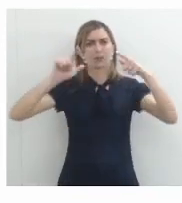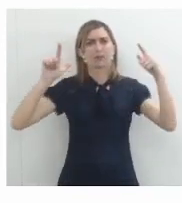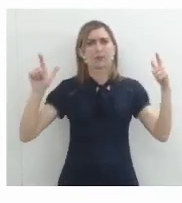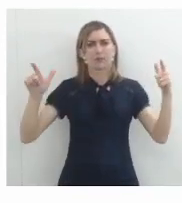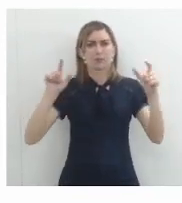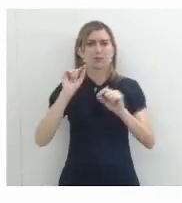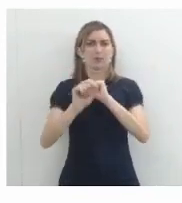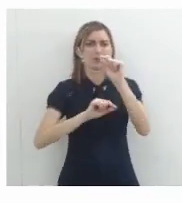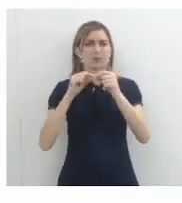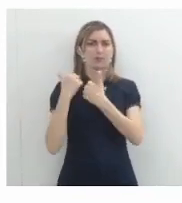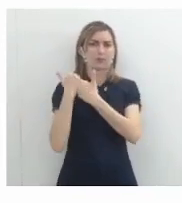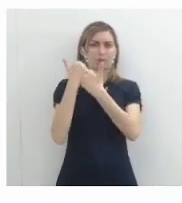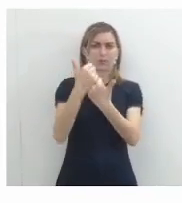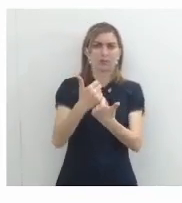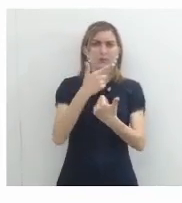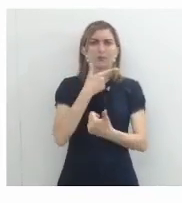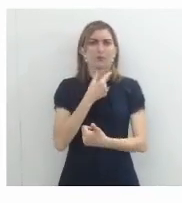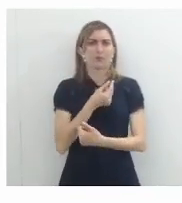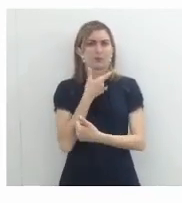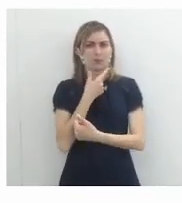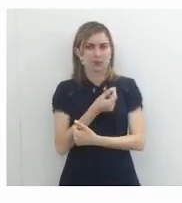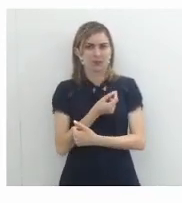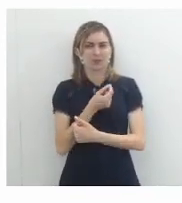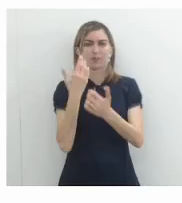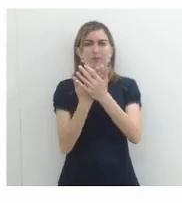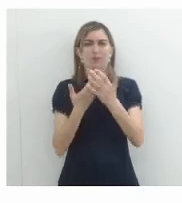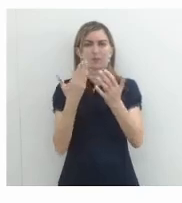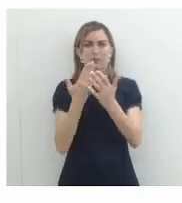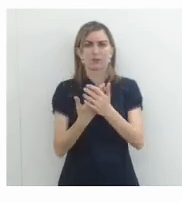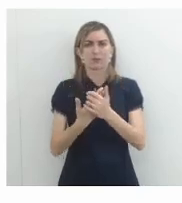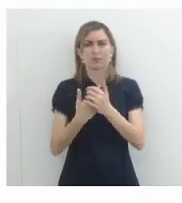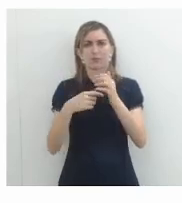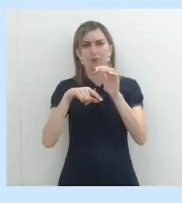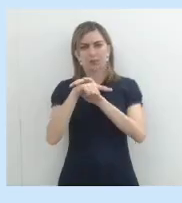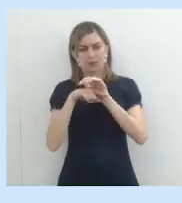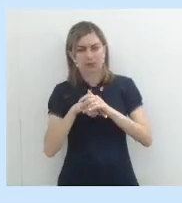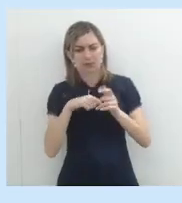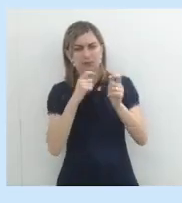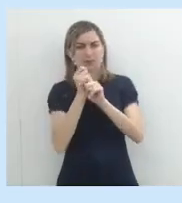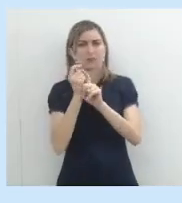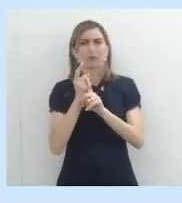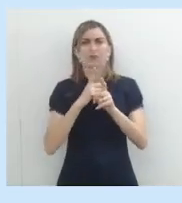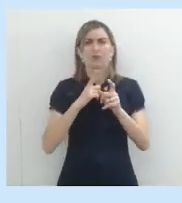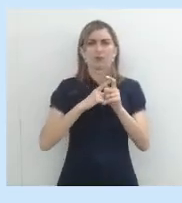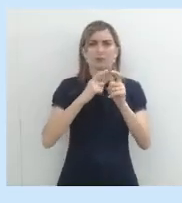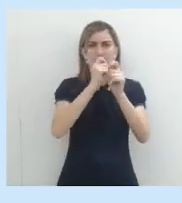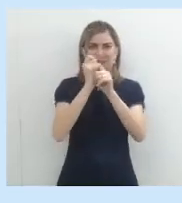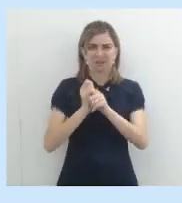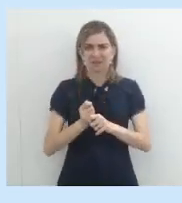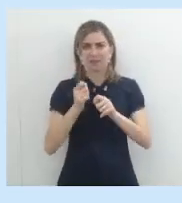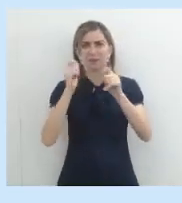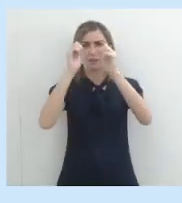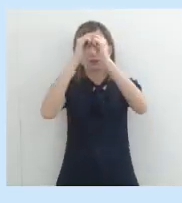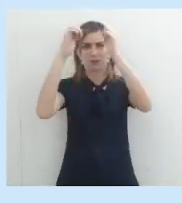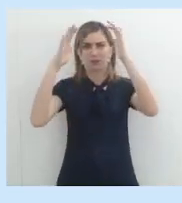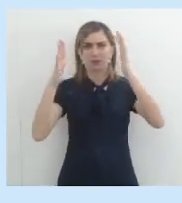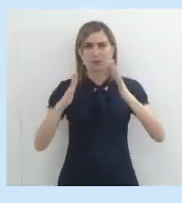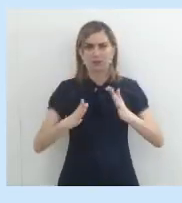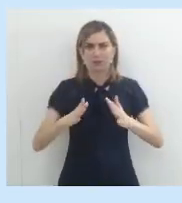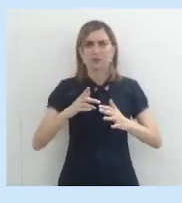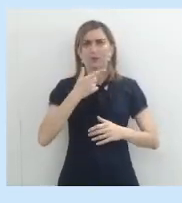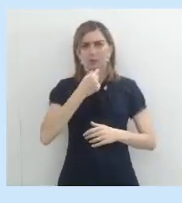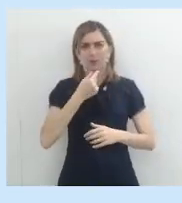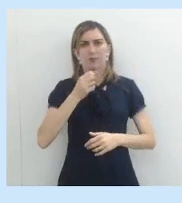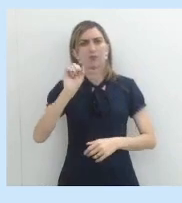que as representações masculinas por estudiosos e arqueólogos. Então, assim, existem esculturas masculinas? Existem, mas a